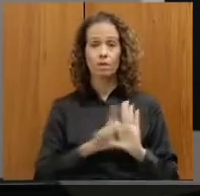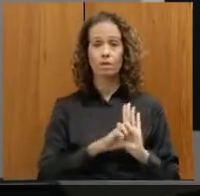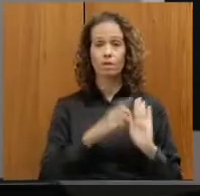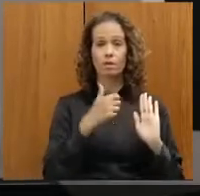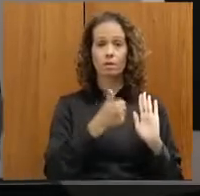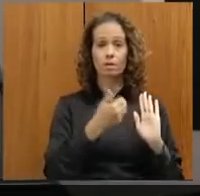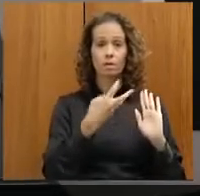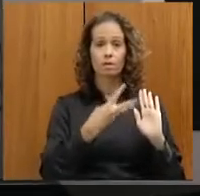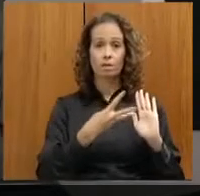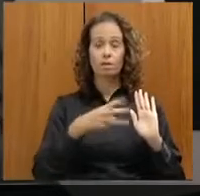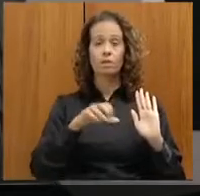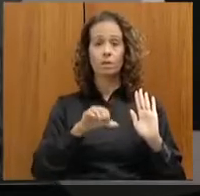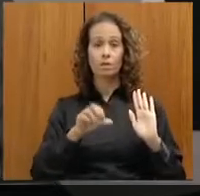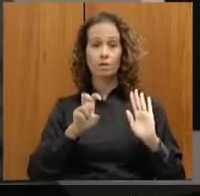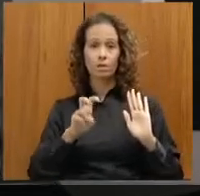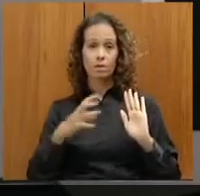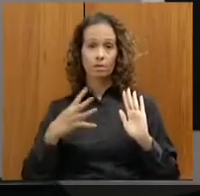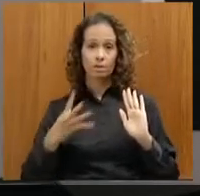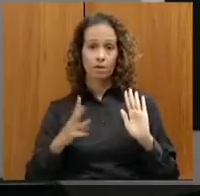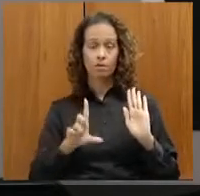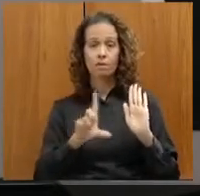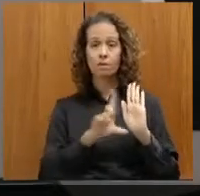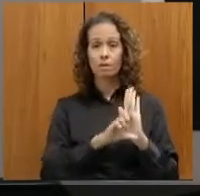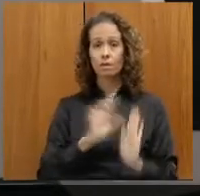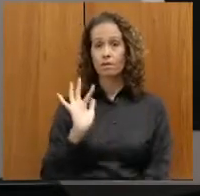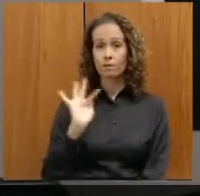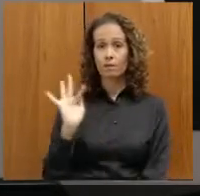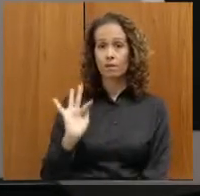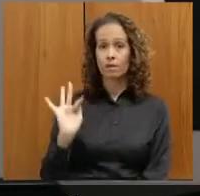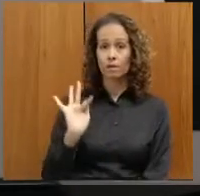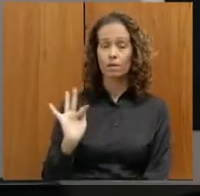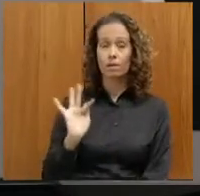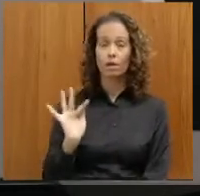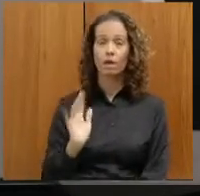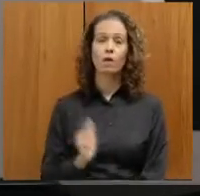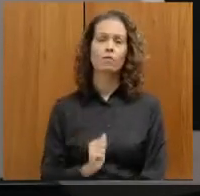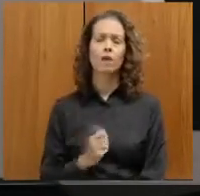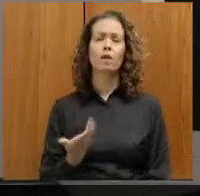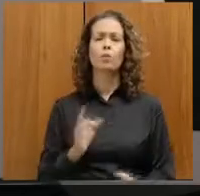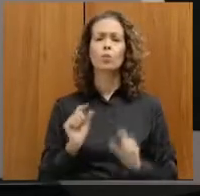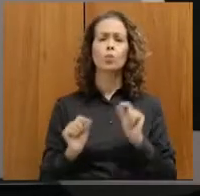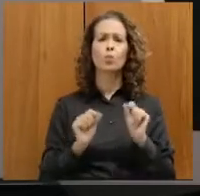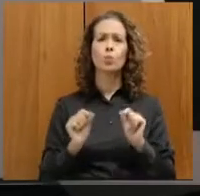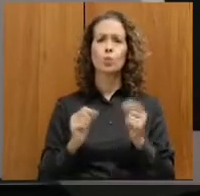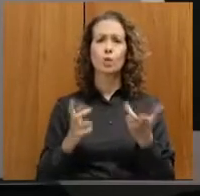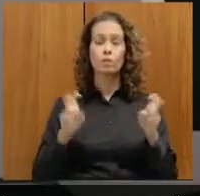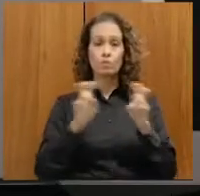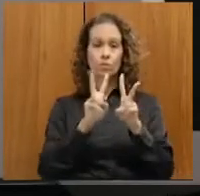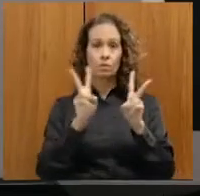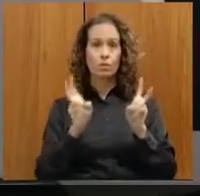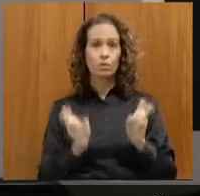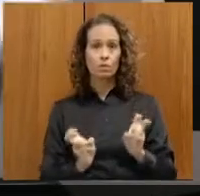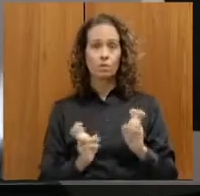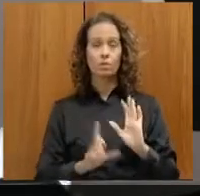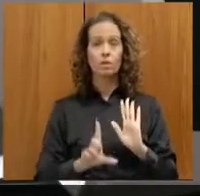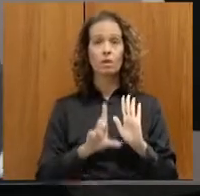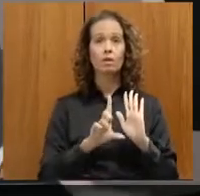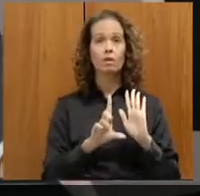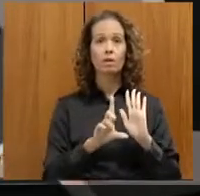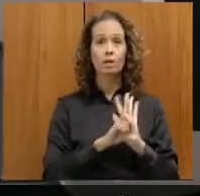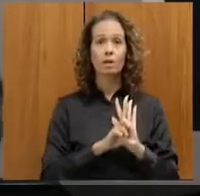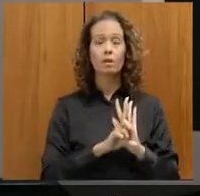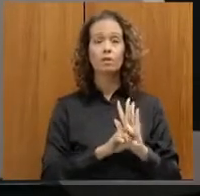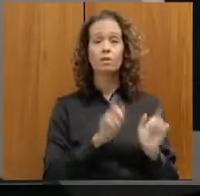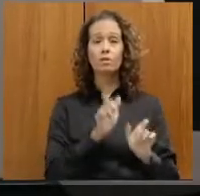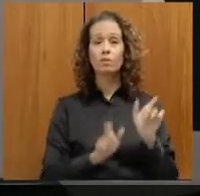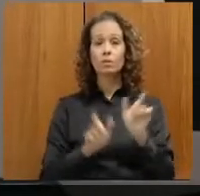13954 lei federal que tratou da reforma da Previdência dos militares e esse aqui é o de Santa Catarina e